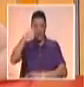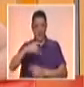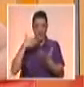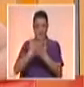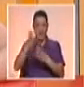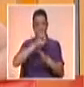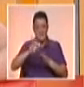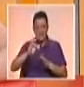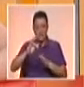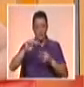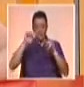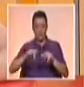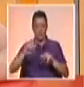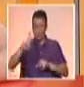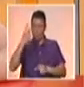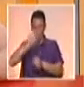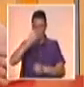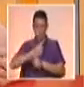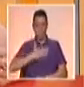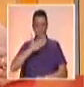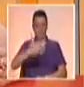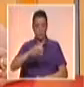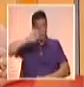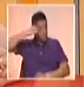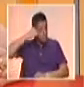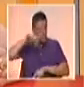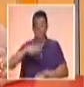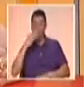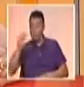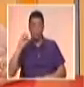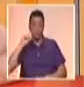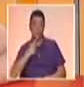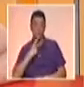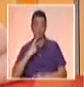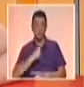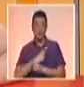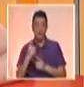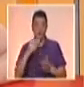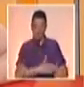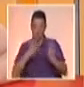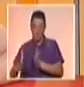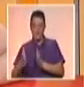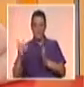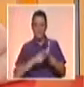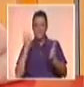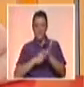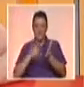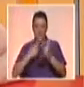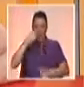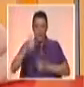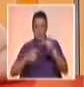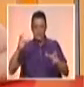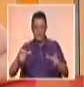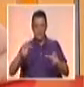definição dessas duas profissões. E isto prejudica os alunos surdos. Por outro lado, o que eu acho que também às vezes falta é as